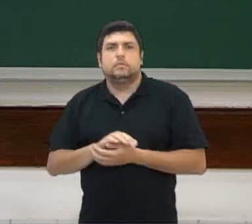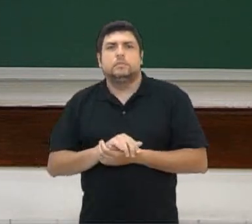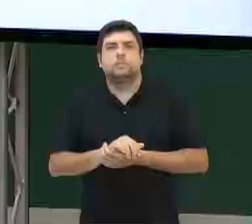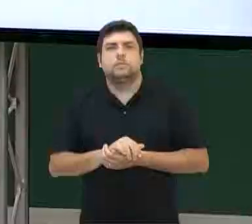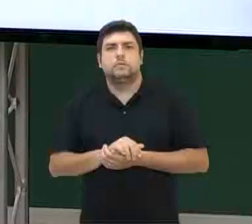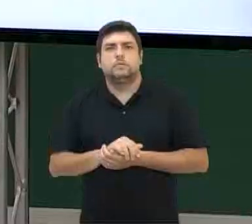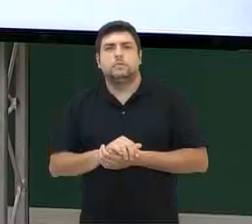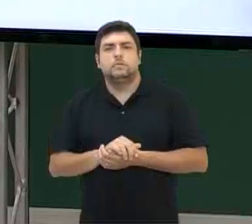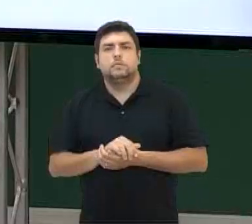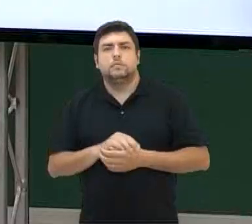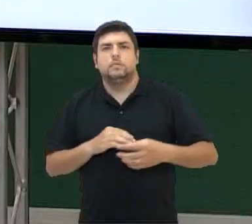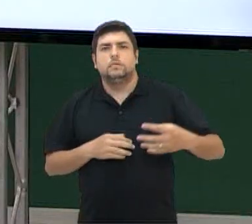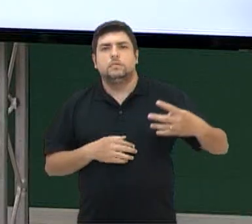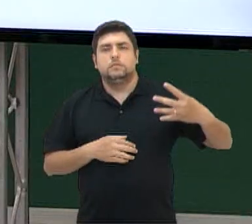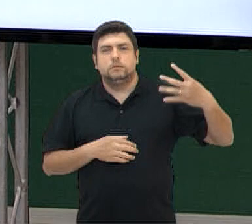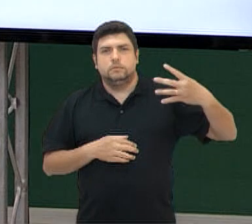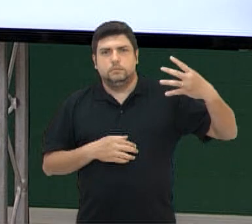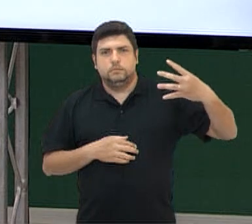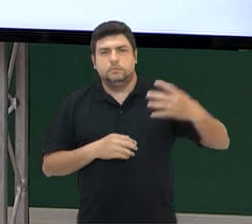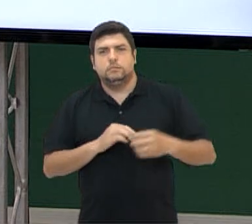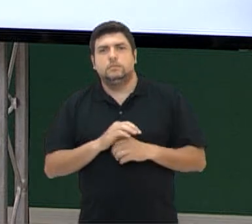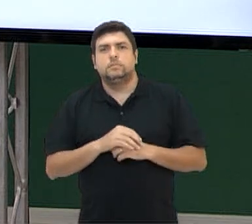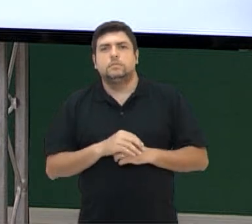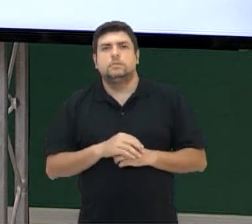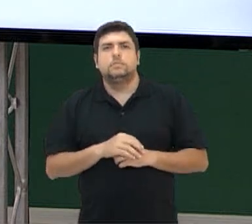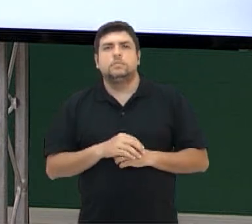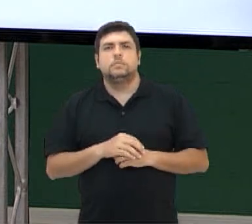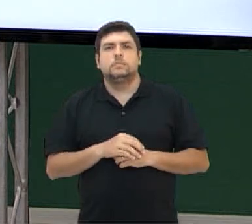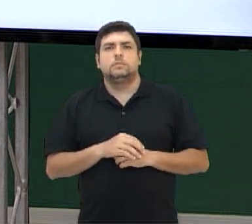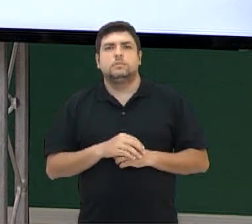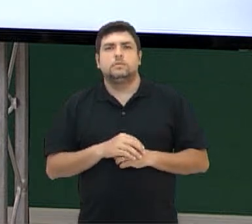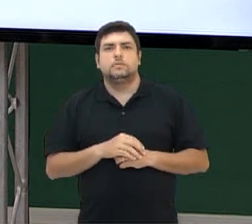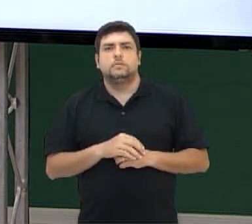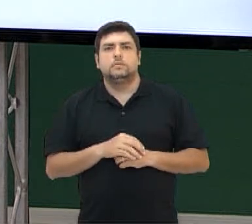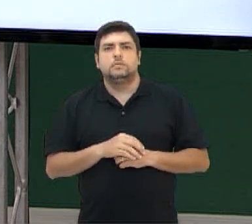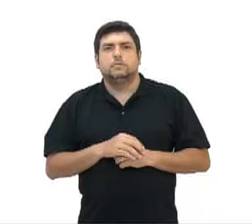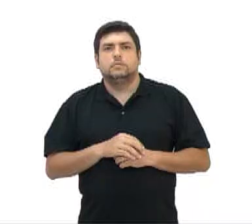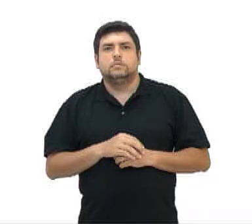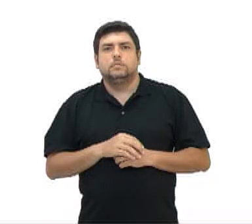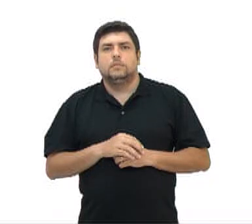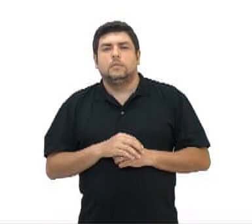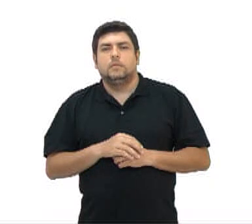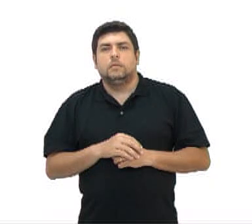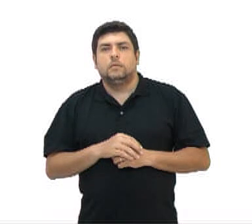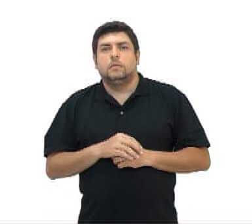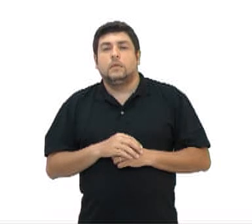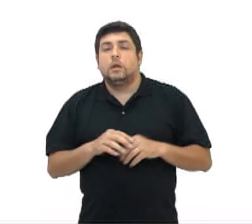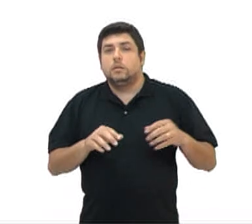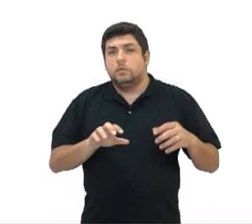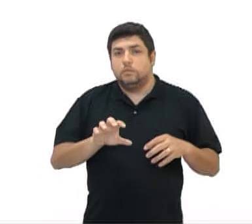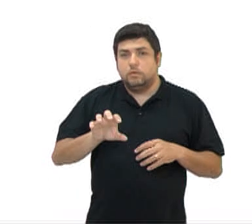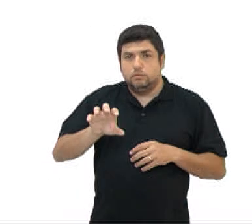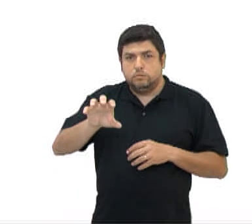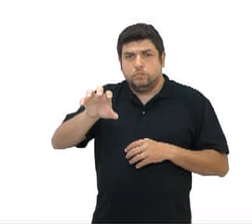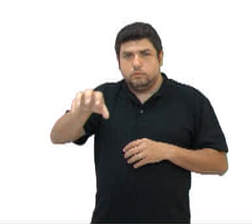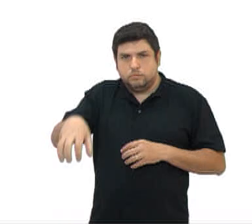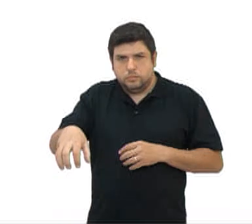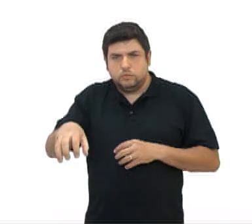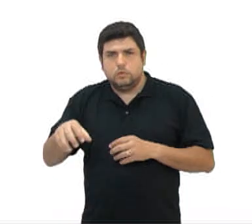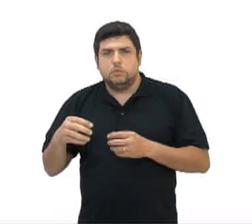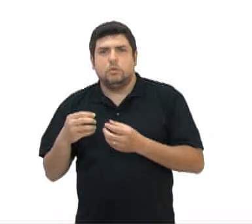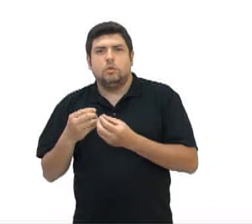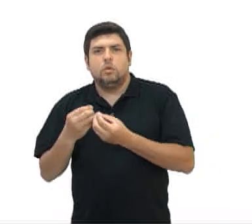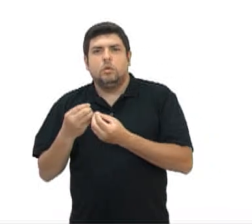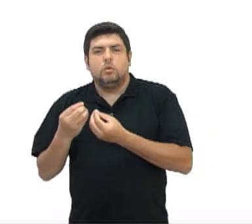lá? 4. As erigidas com intenção de realizar o modo mais adequado alguma